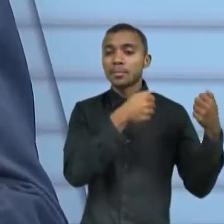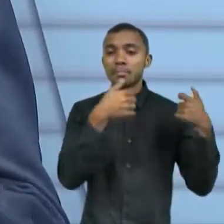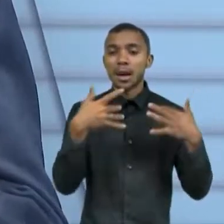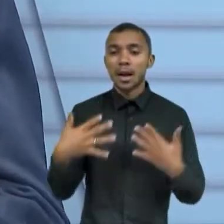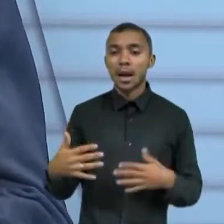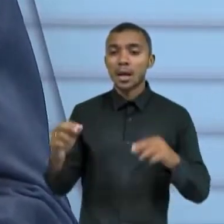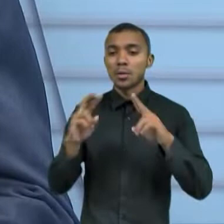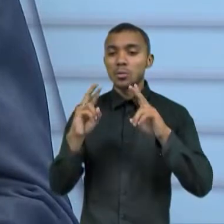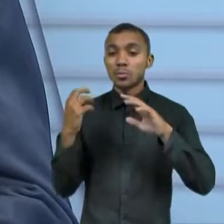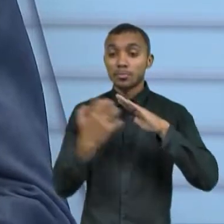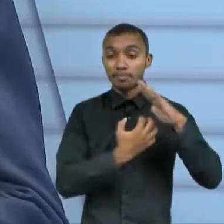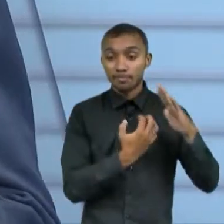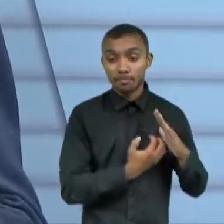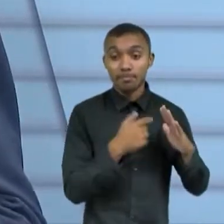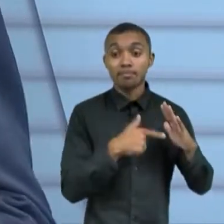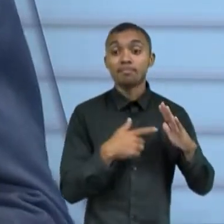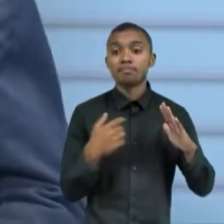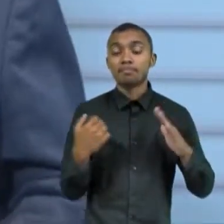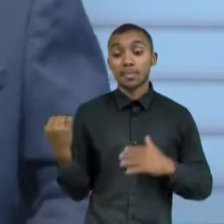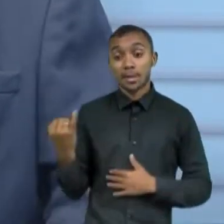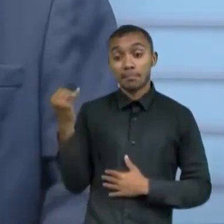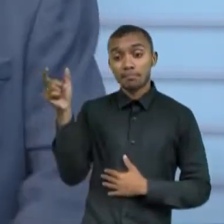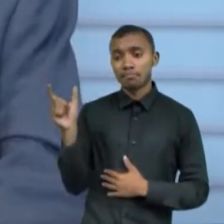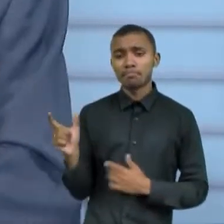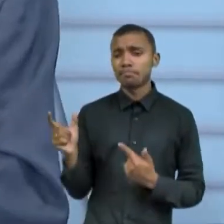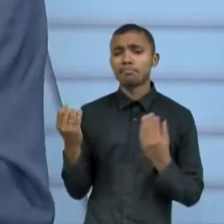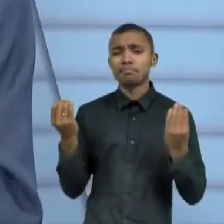e da importância empresarial de Edson Queiroz?